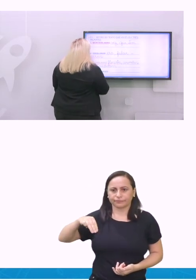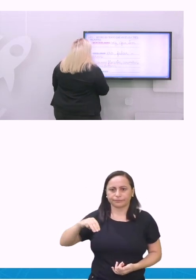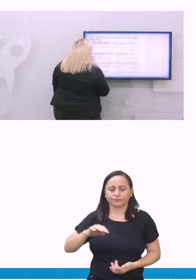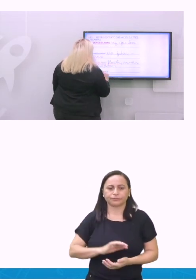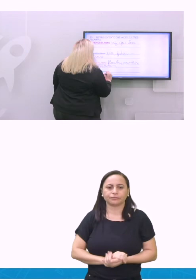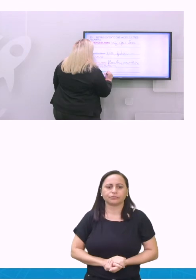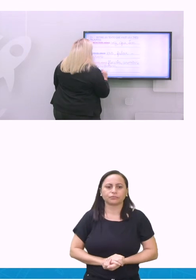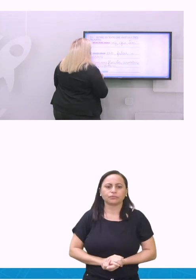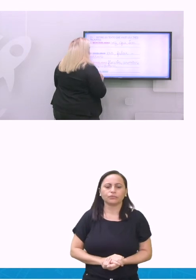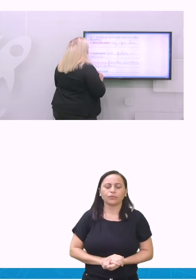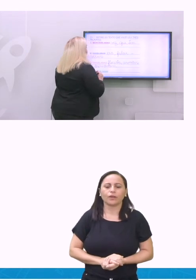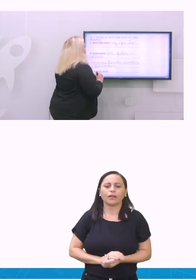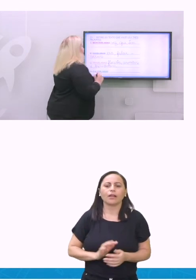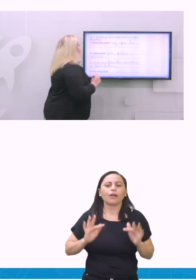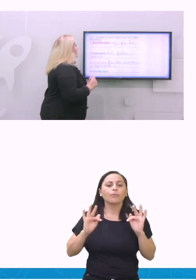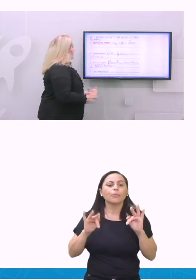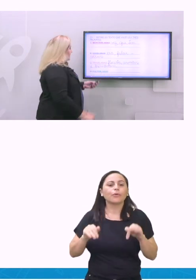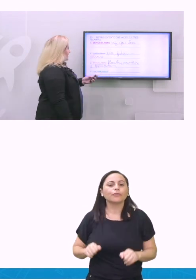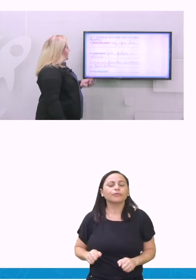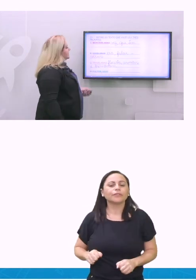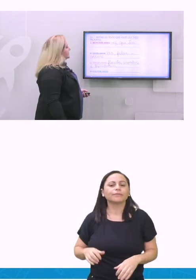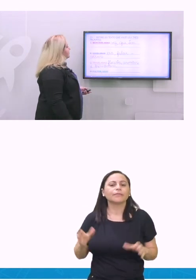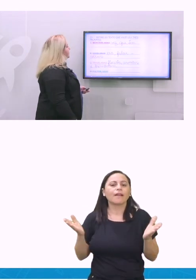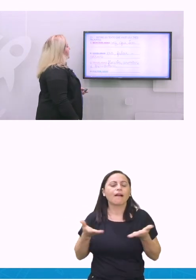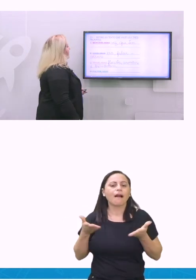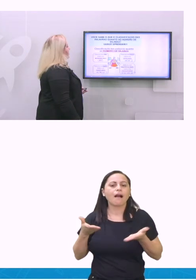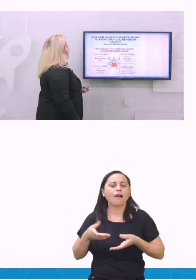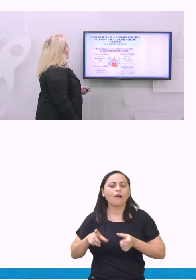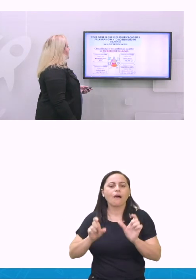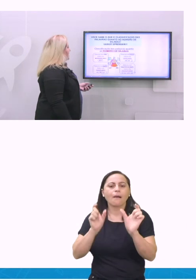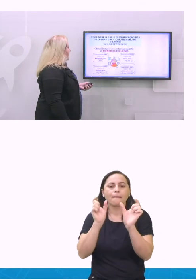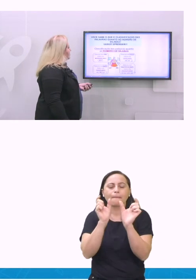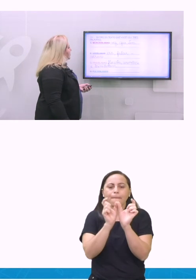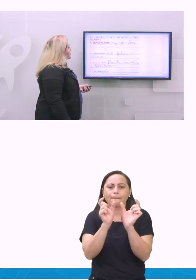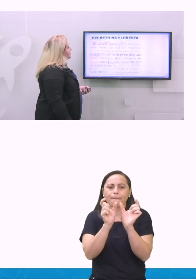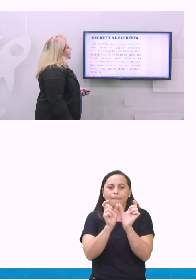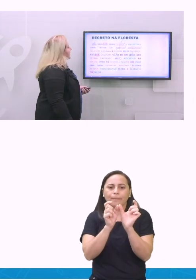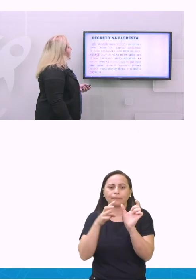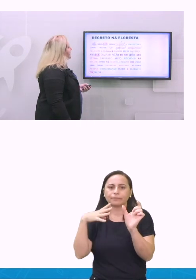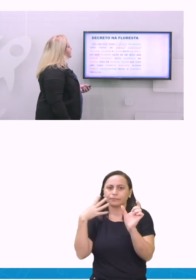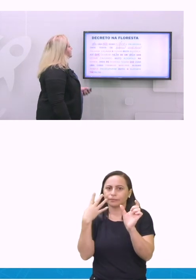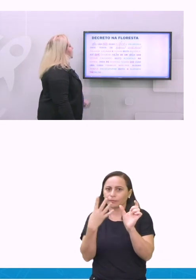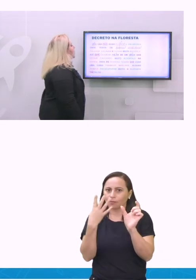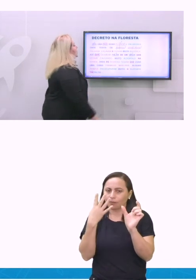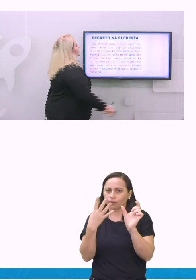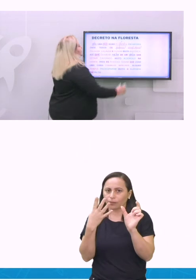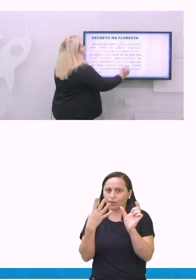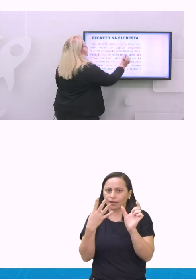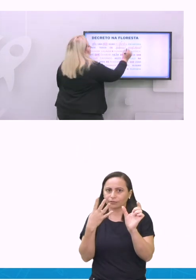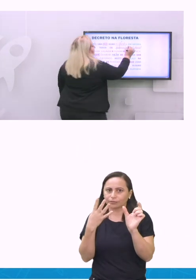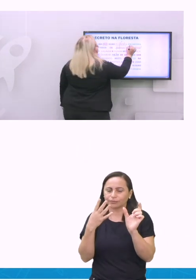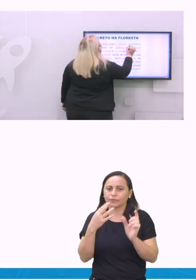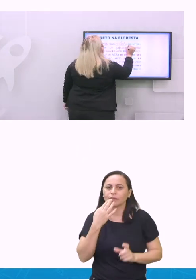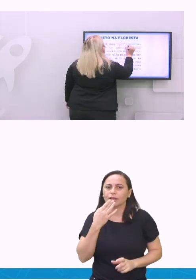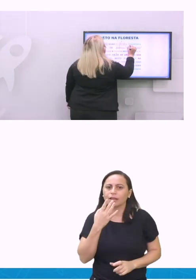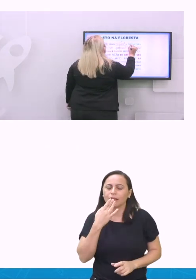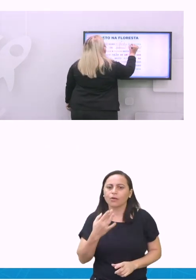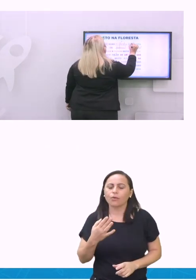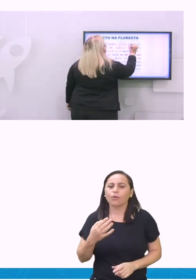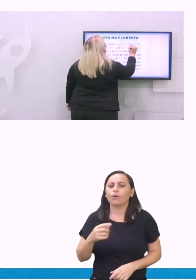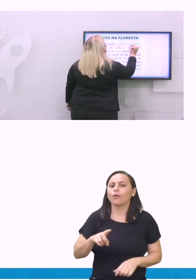E por último, as nossas polissílabas, que são as verdes. Vamos ver lá? Ó.